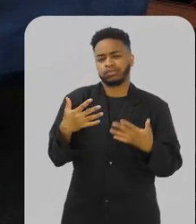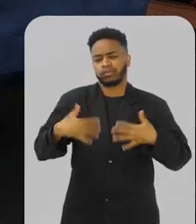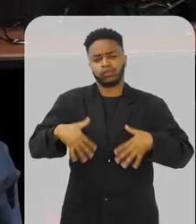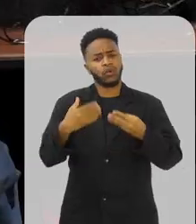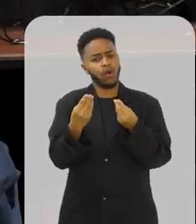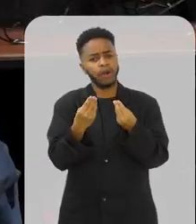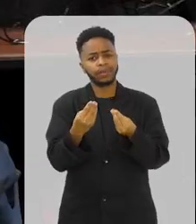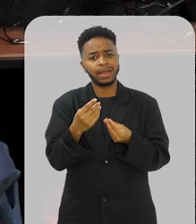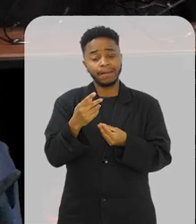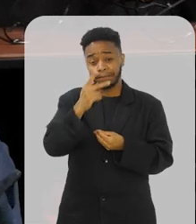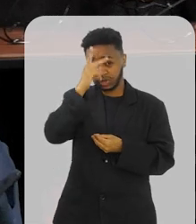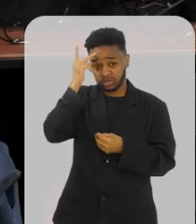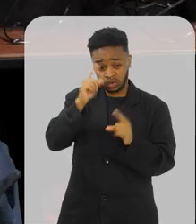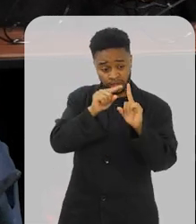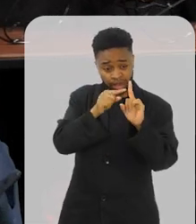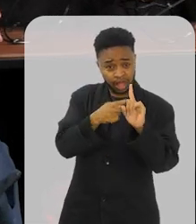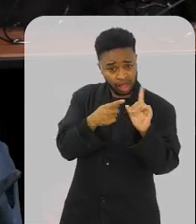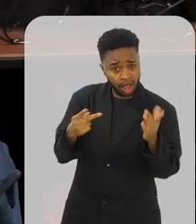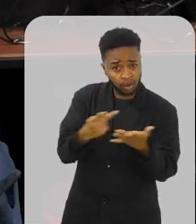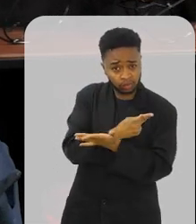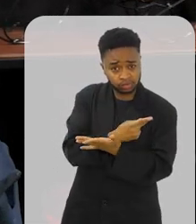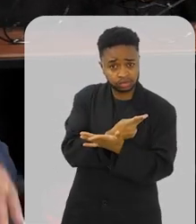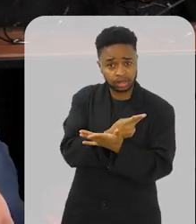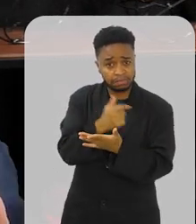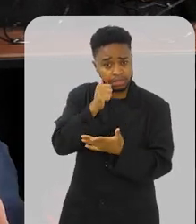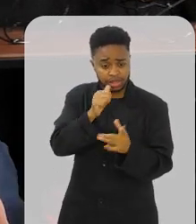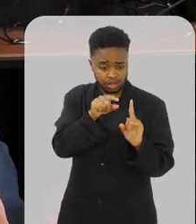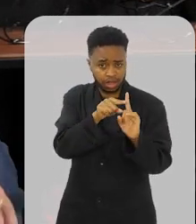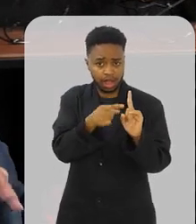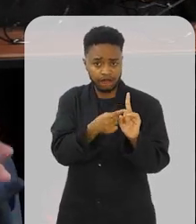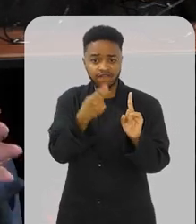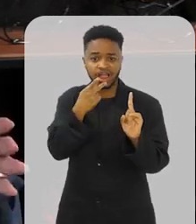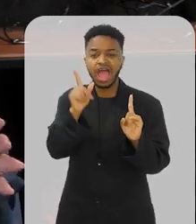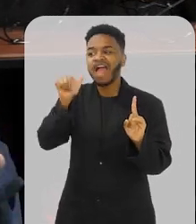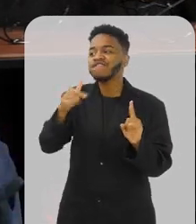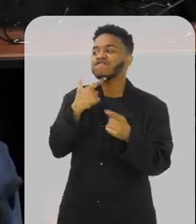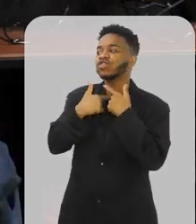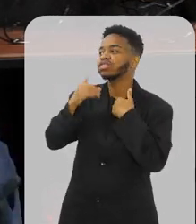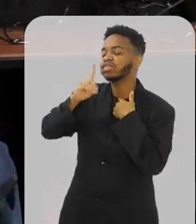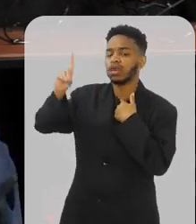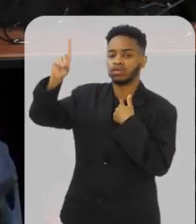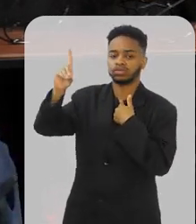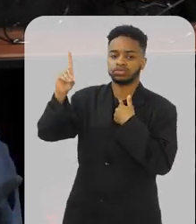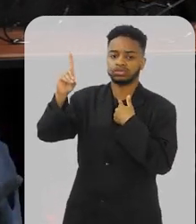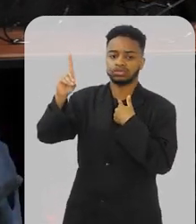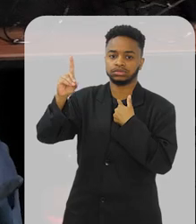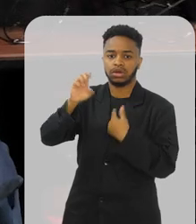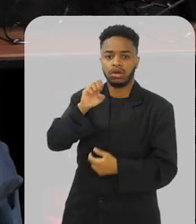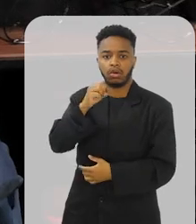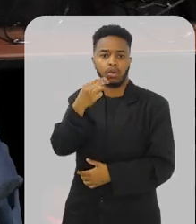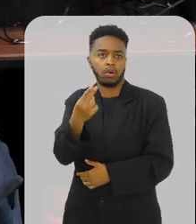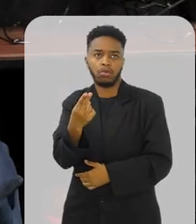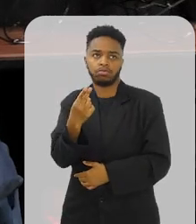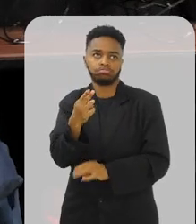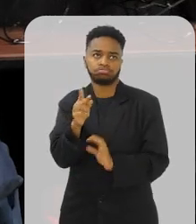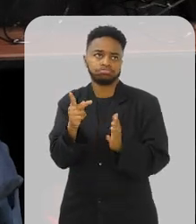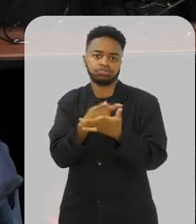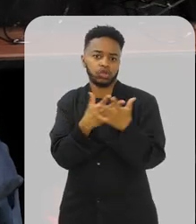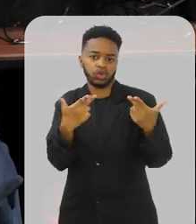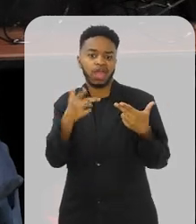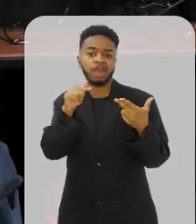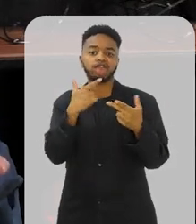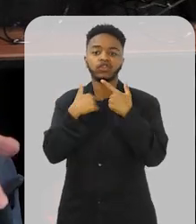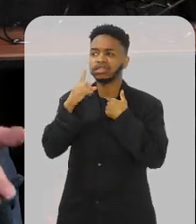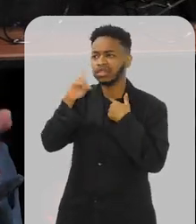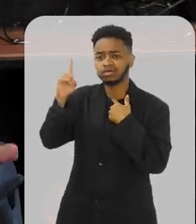a pessoa engravida, menina engravida, ah, foi a vontade de Deus. Aí aconteceu, ah, foi